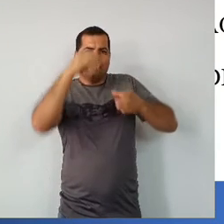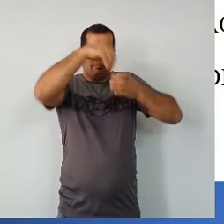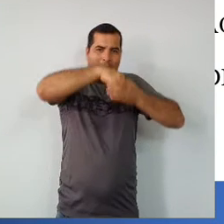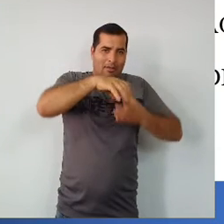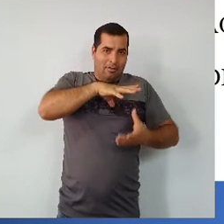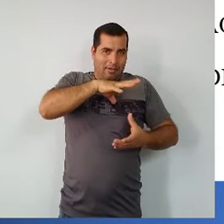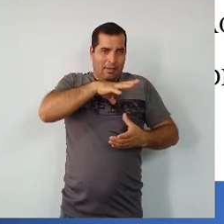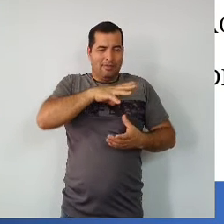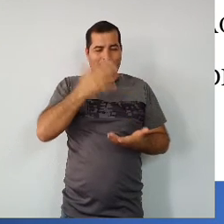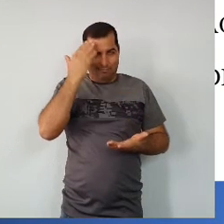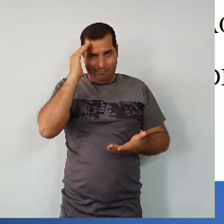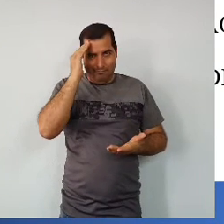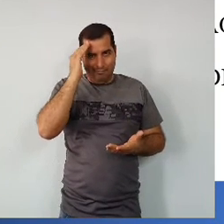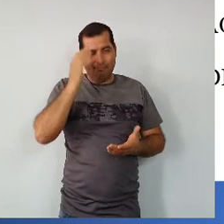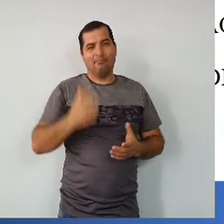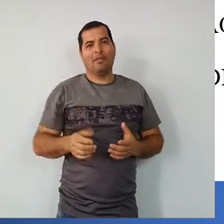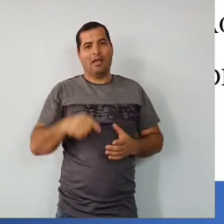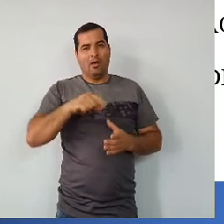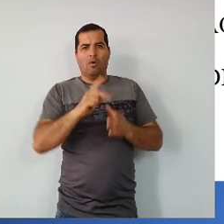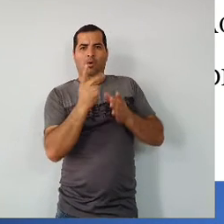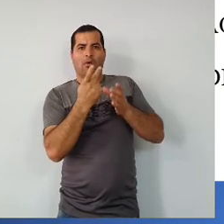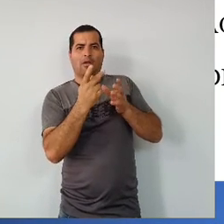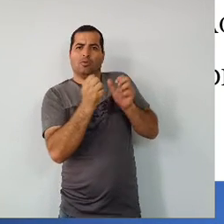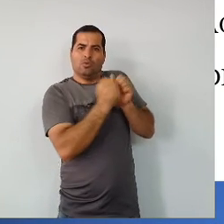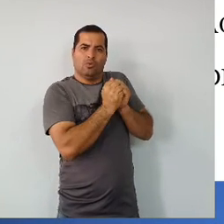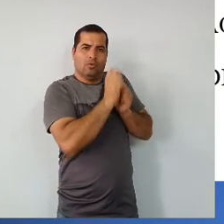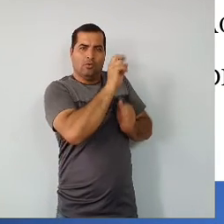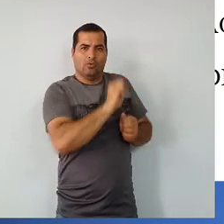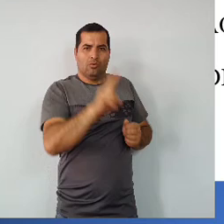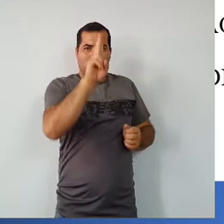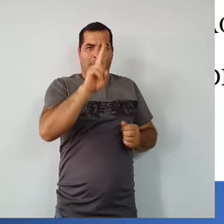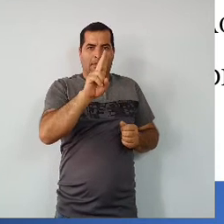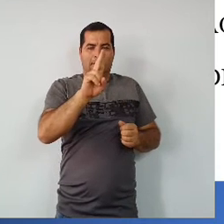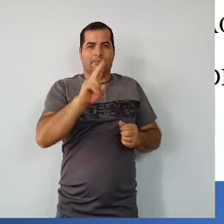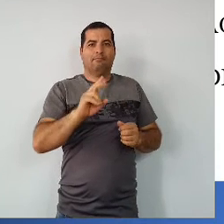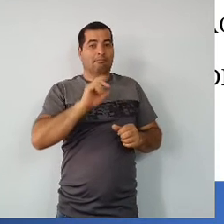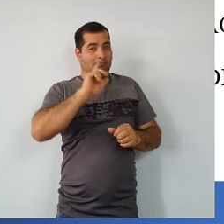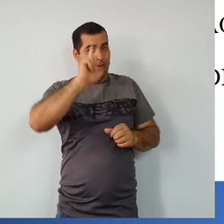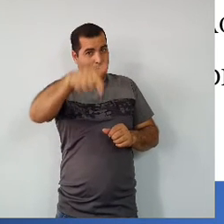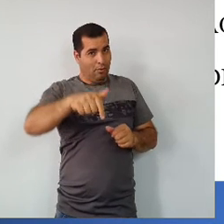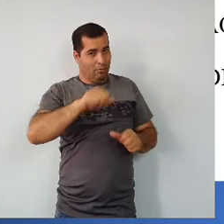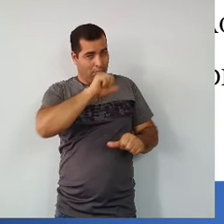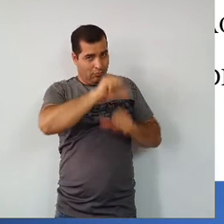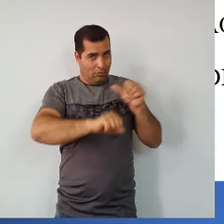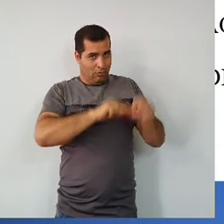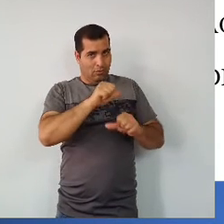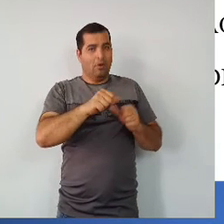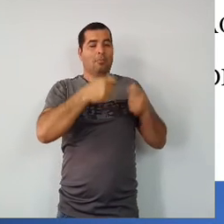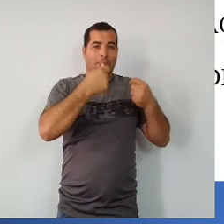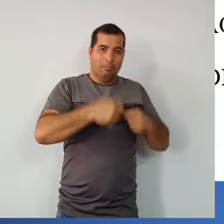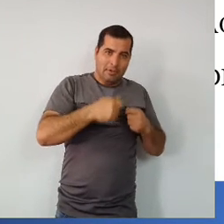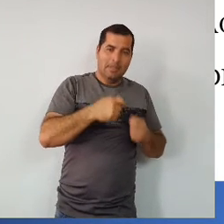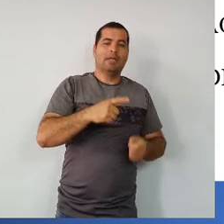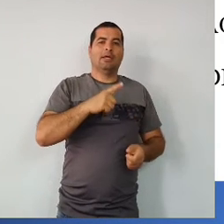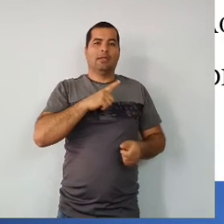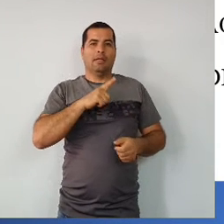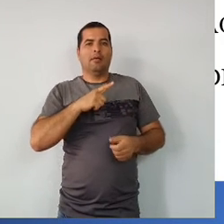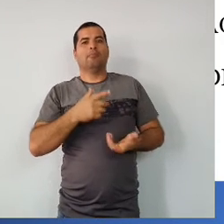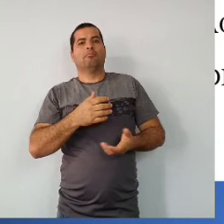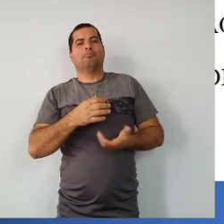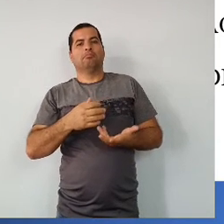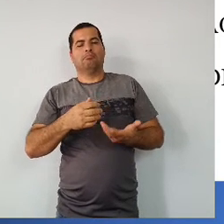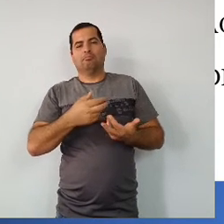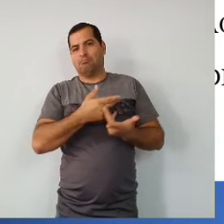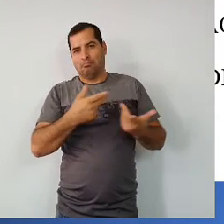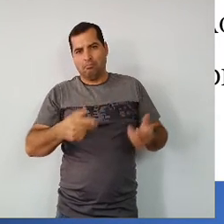cidade. Então, como Hortolândia pertencia a Sumaré, quando vira um distrito, tem que ter delegacia, tem que ter